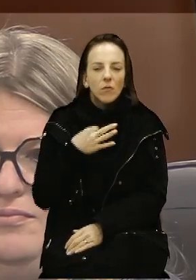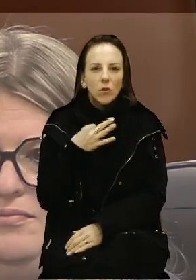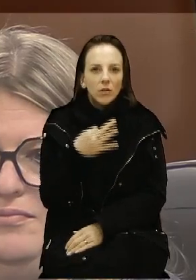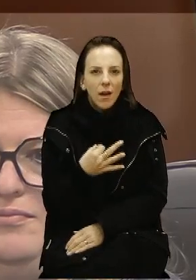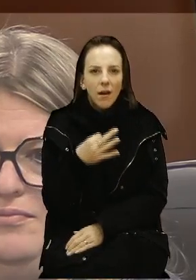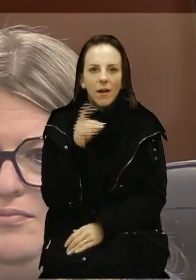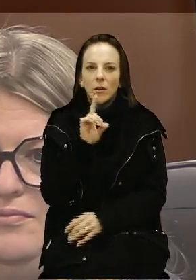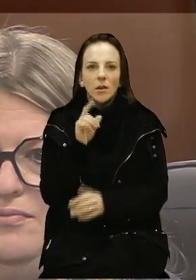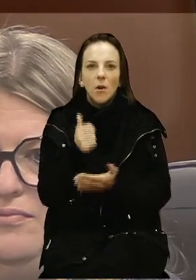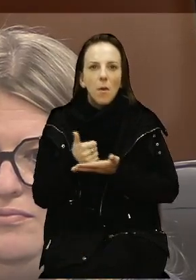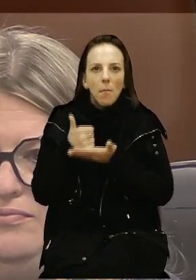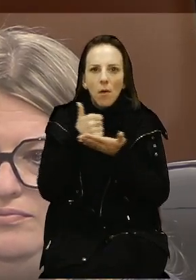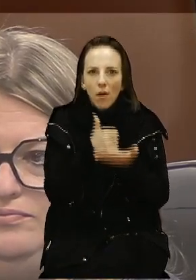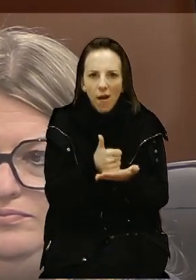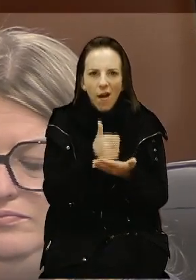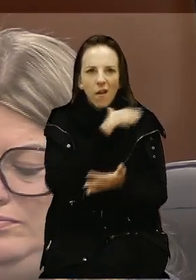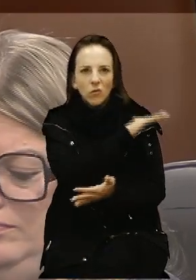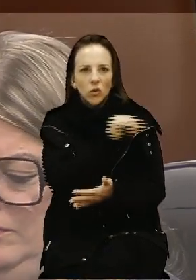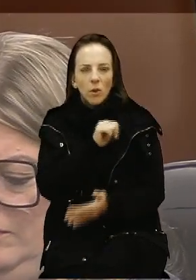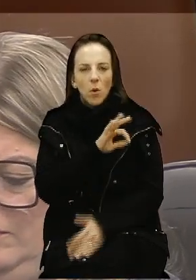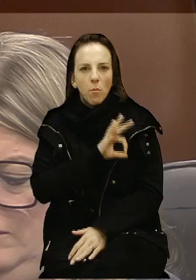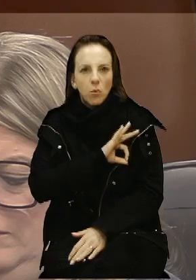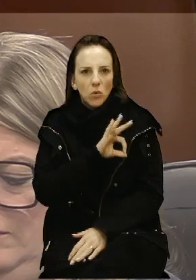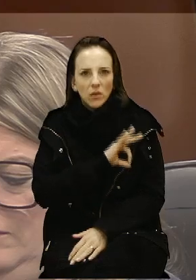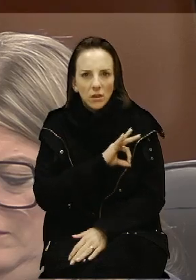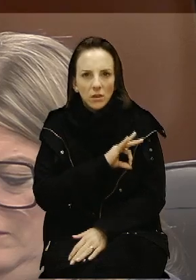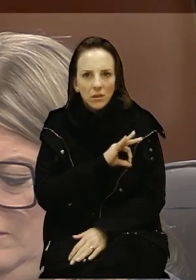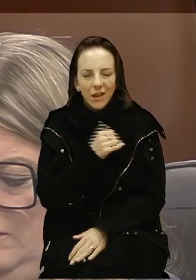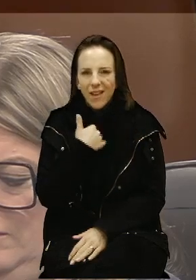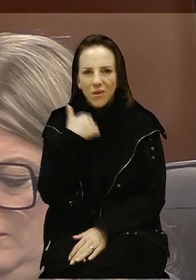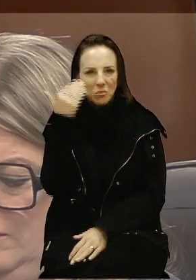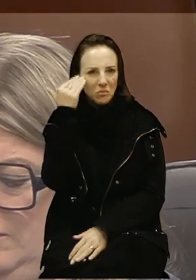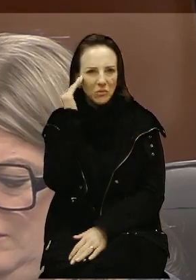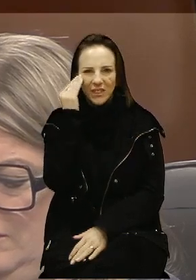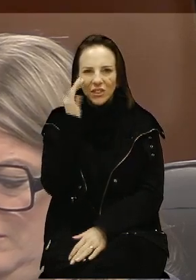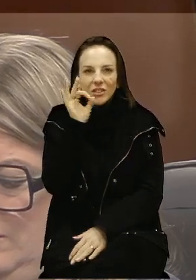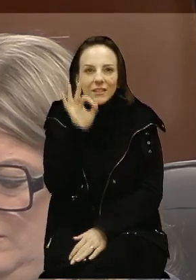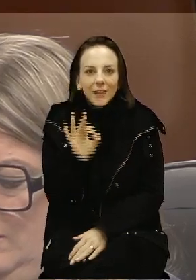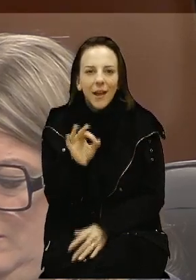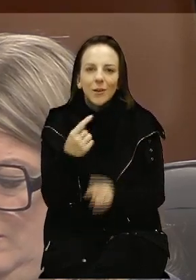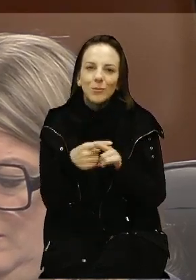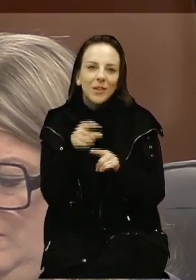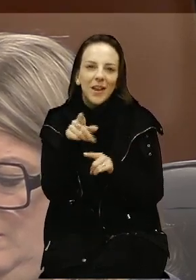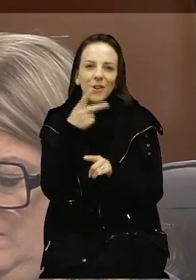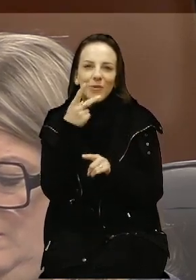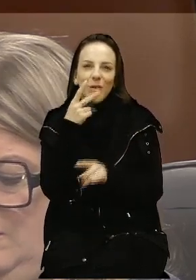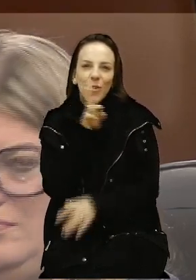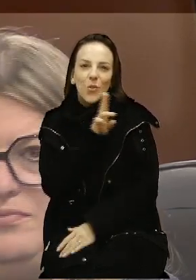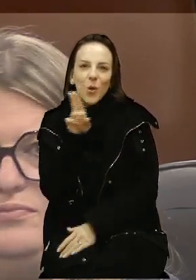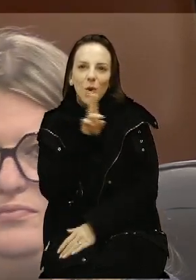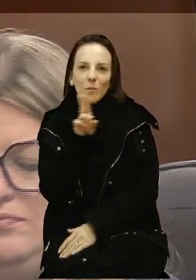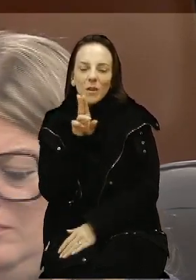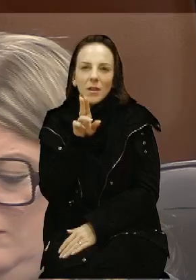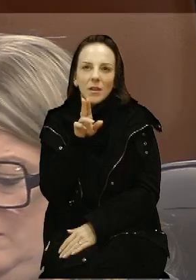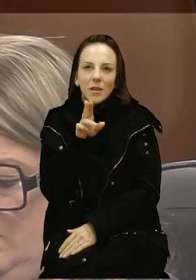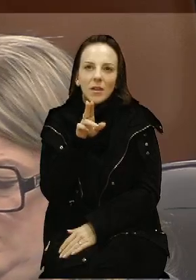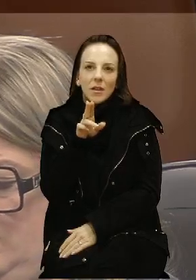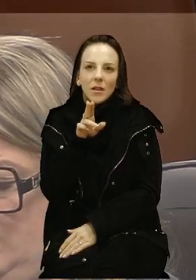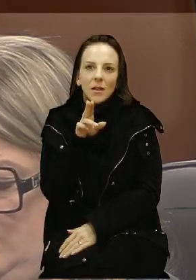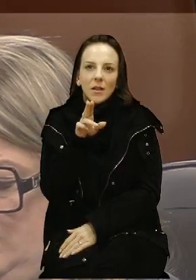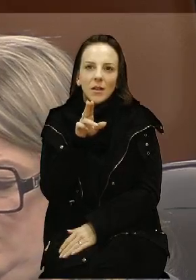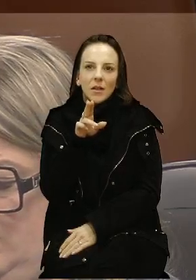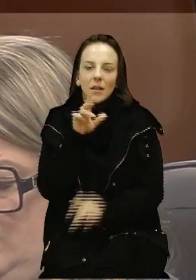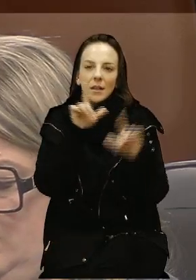polícia, fizeram toda uma situação. E eu não entendi direito. Como ele não citou nomes, seria o dia oportuno. Estava desligada a TV